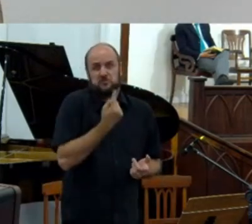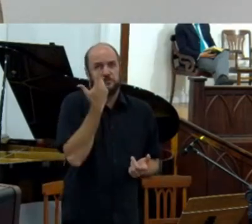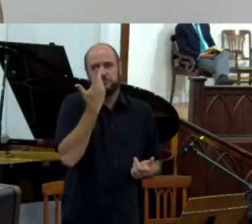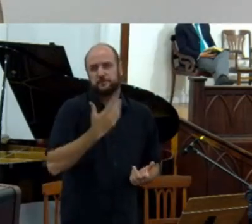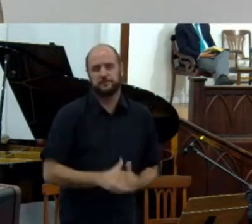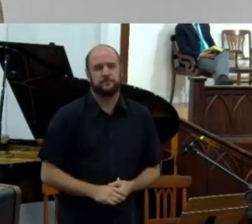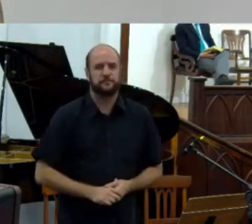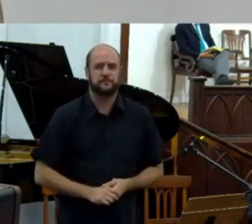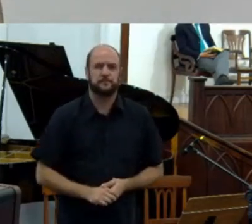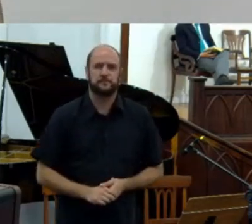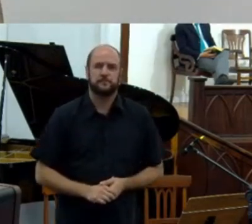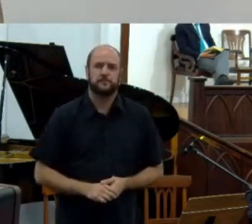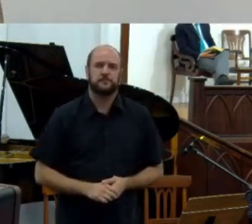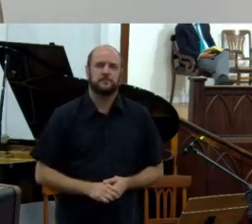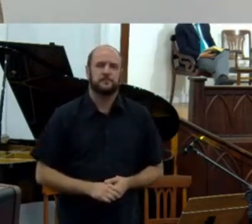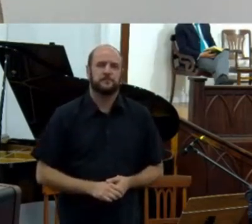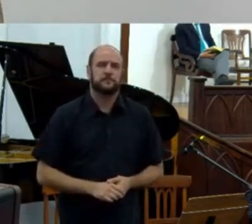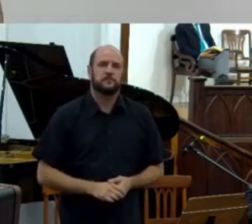cenário.